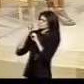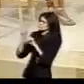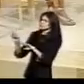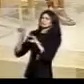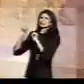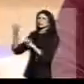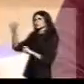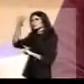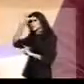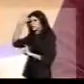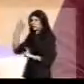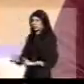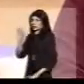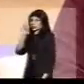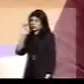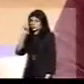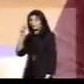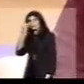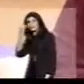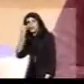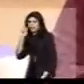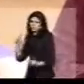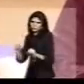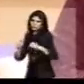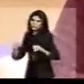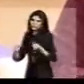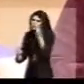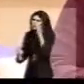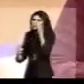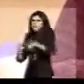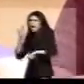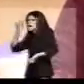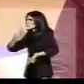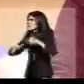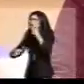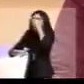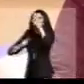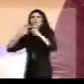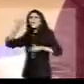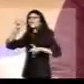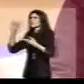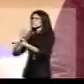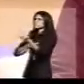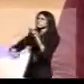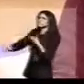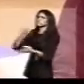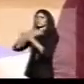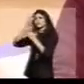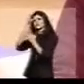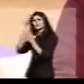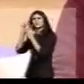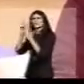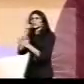vem trabalhando aqui no município do Rio para tentar que mais locais de uso